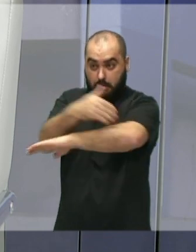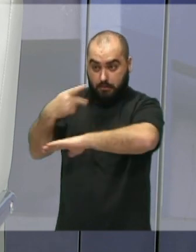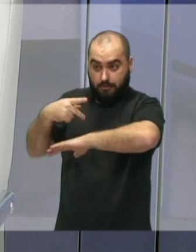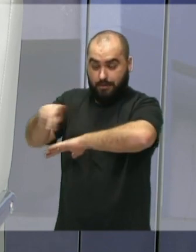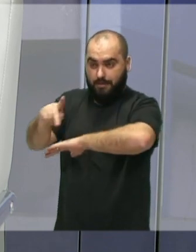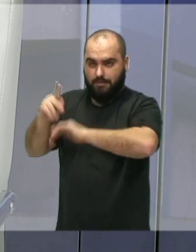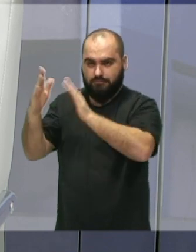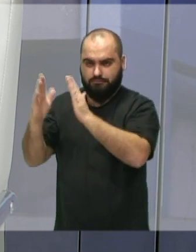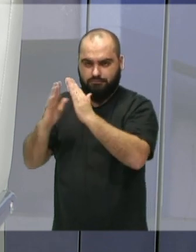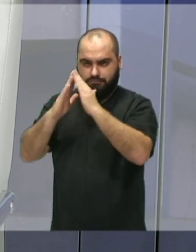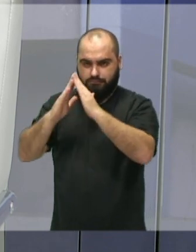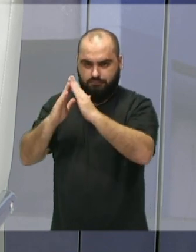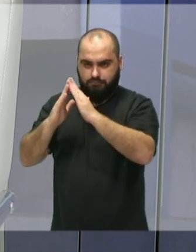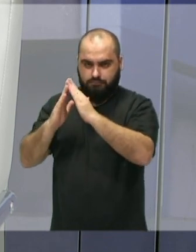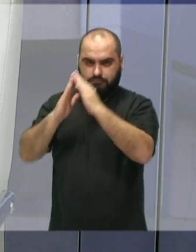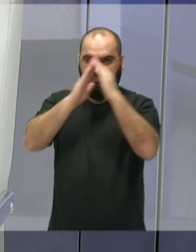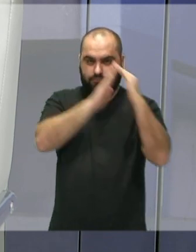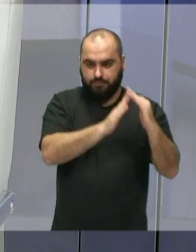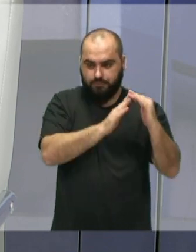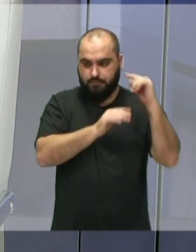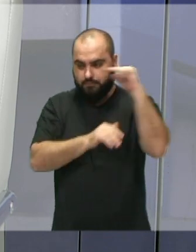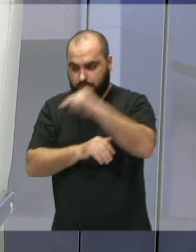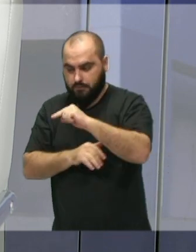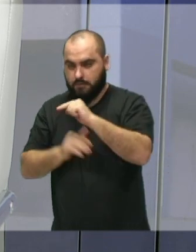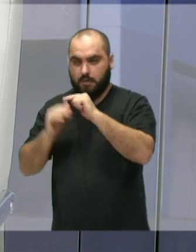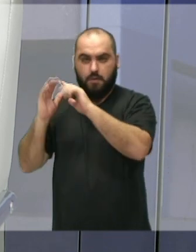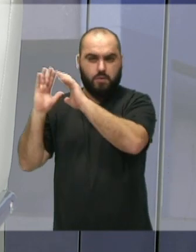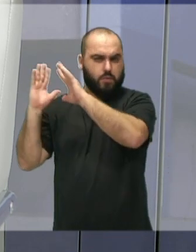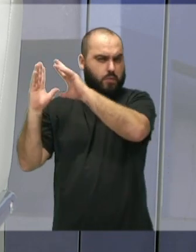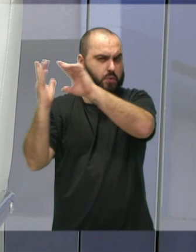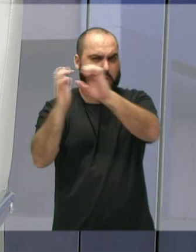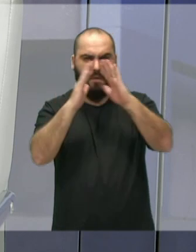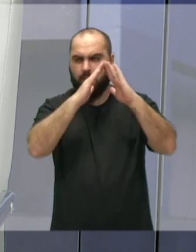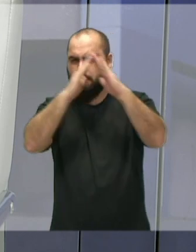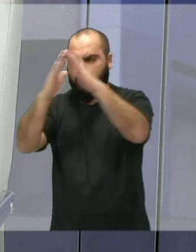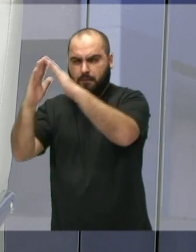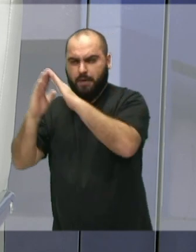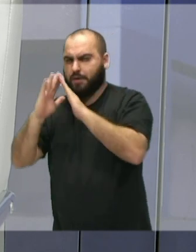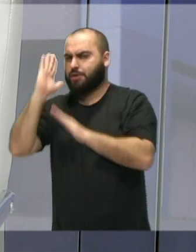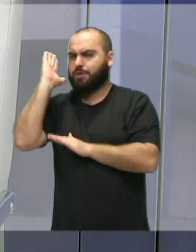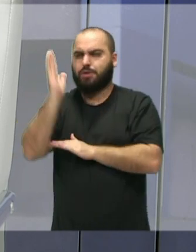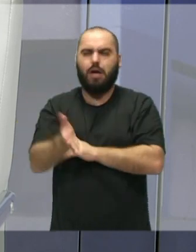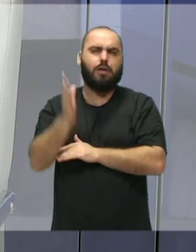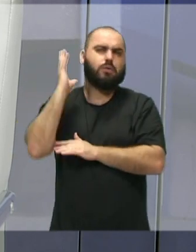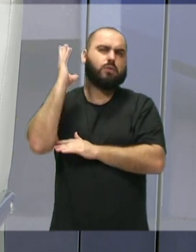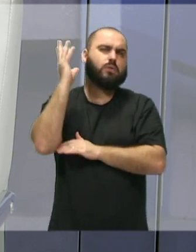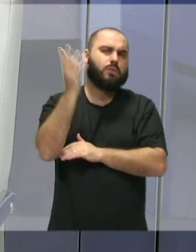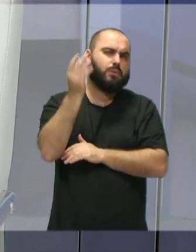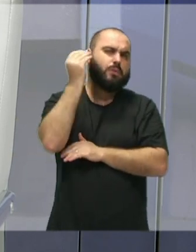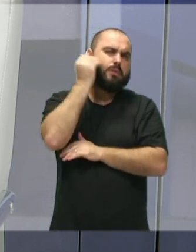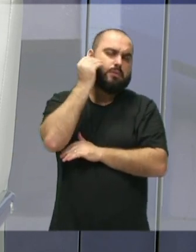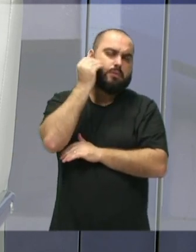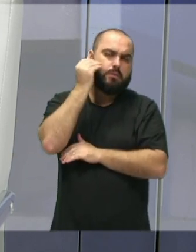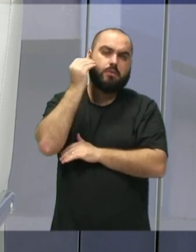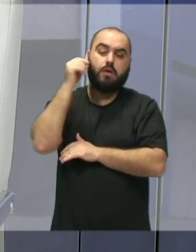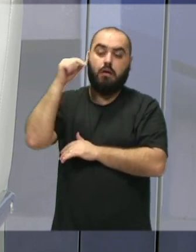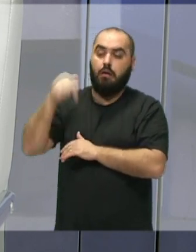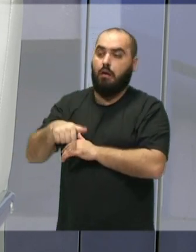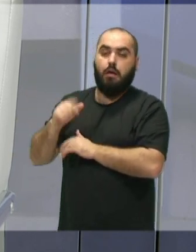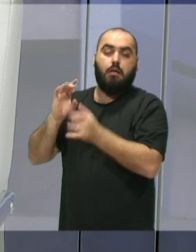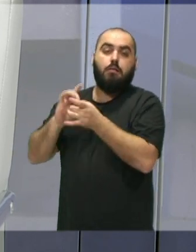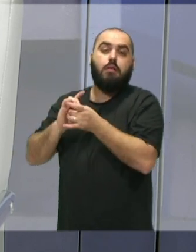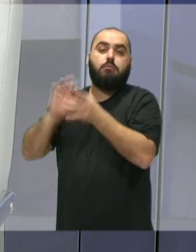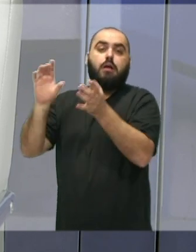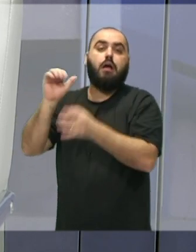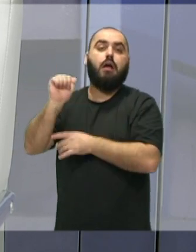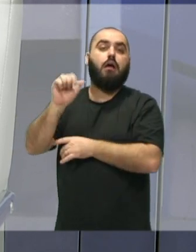bem ao lado da casa dela. A reclamação é dos vizinhos todos inteiros, ela já fez tudo o que poderia ser feito, ele não poderia ter